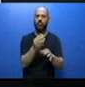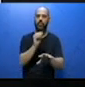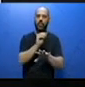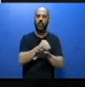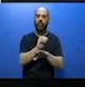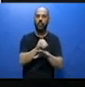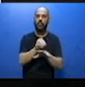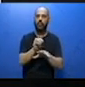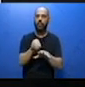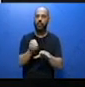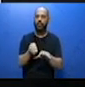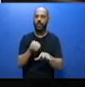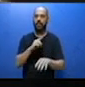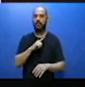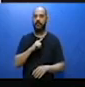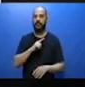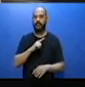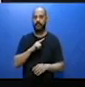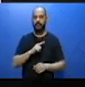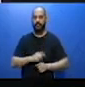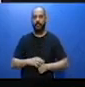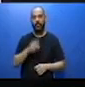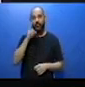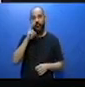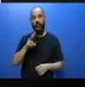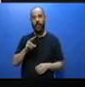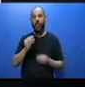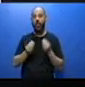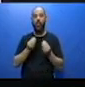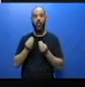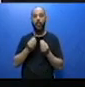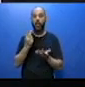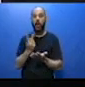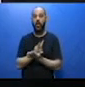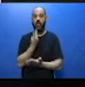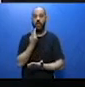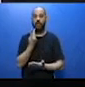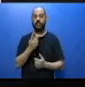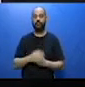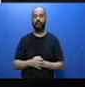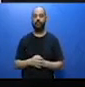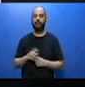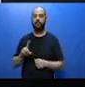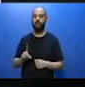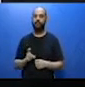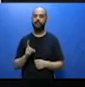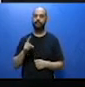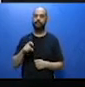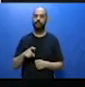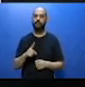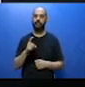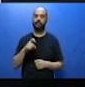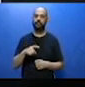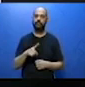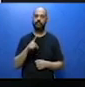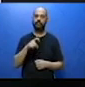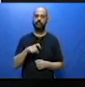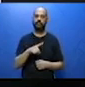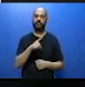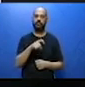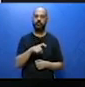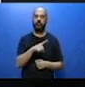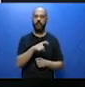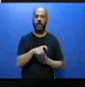Vamos ver como isso acontece. Enquanto a minhoca se desloca, ela vai se alimentando da